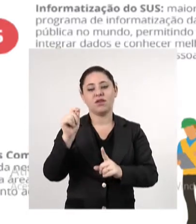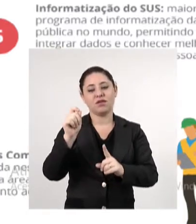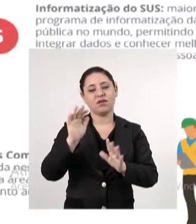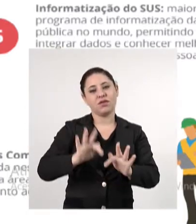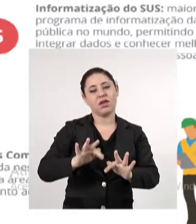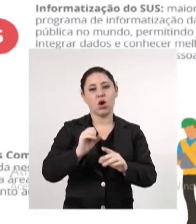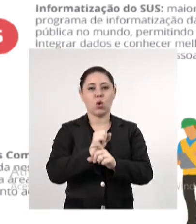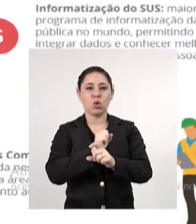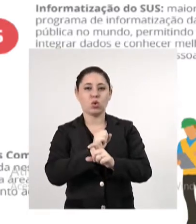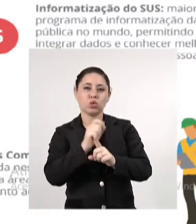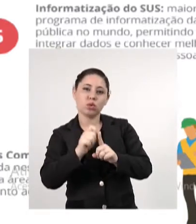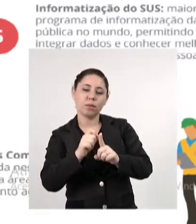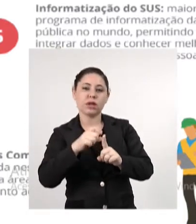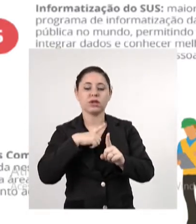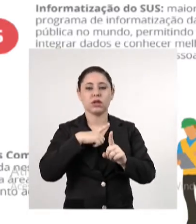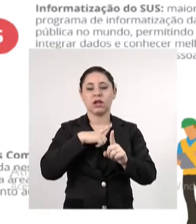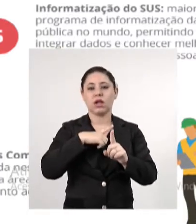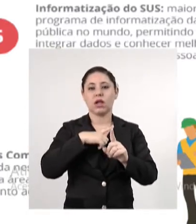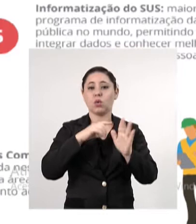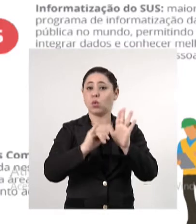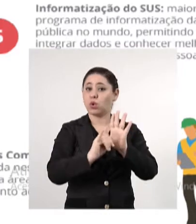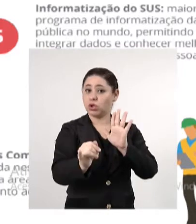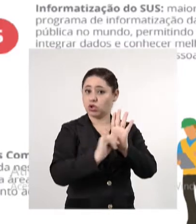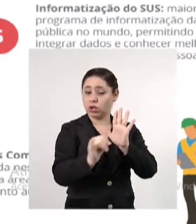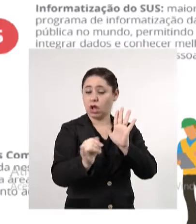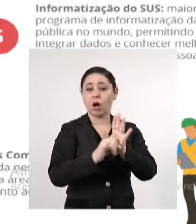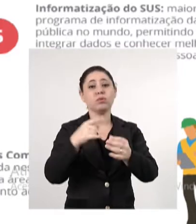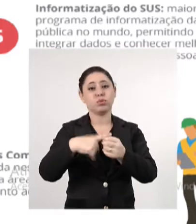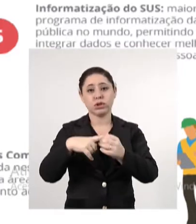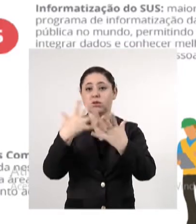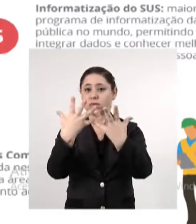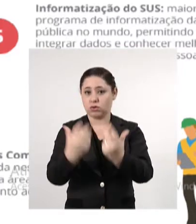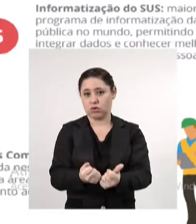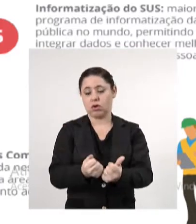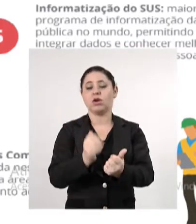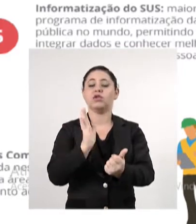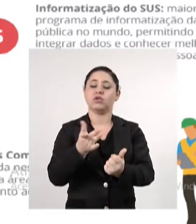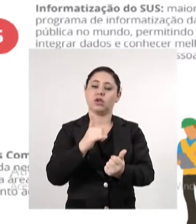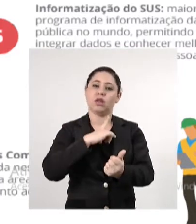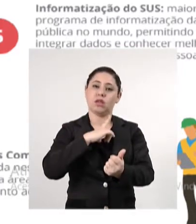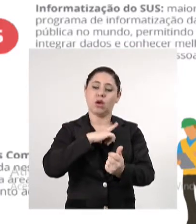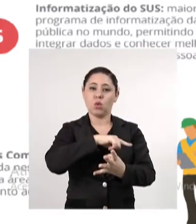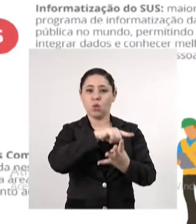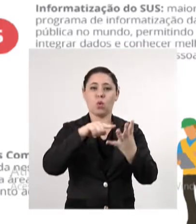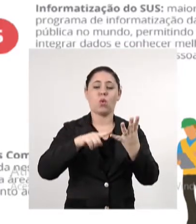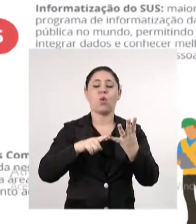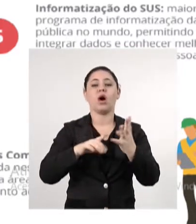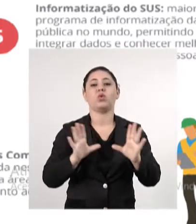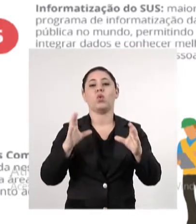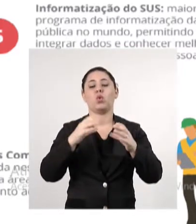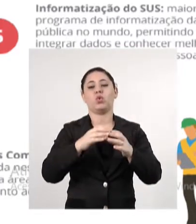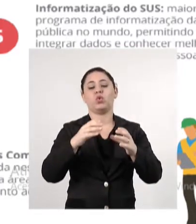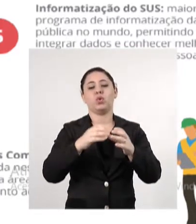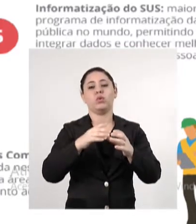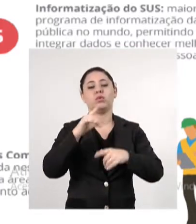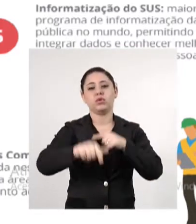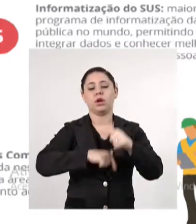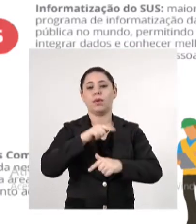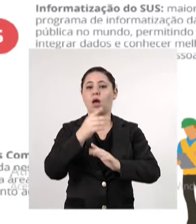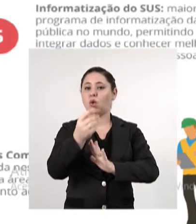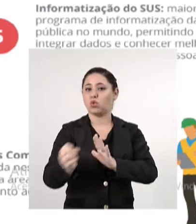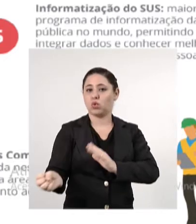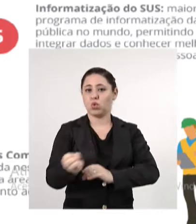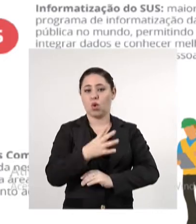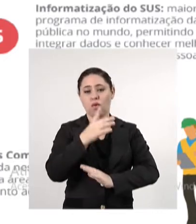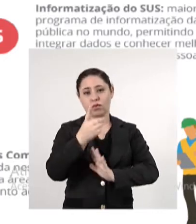mês já saia o edital para adesão aos municípios. A quarta frente de trabalho é o próprio novo financiamento,